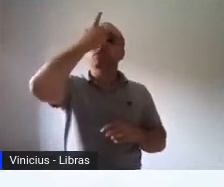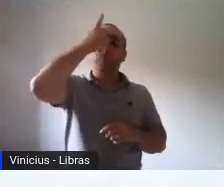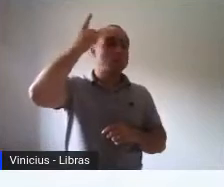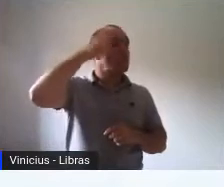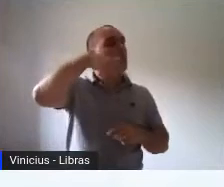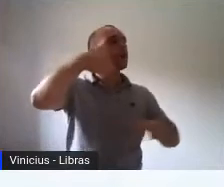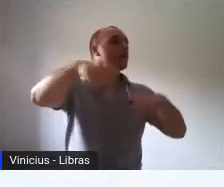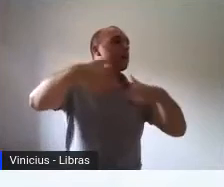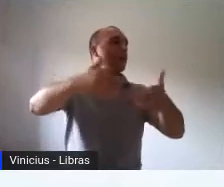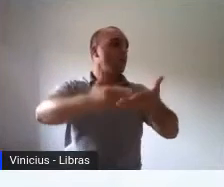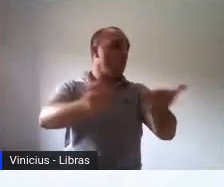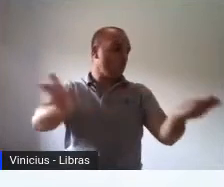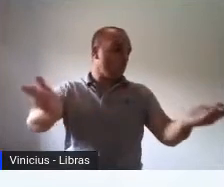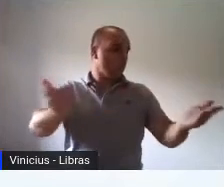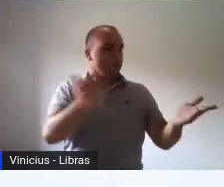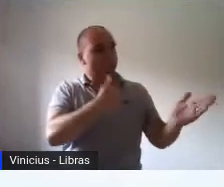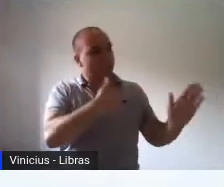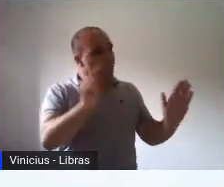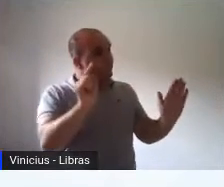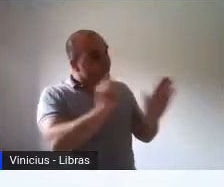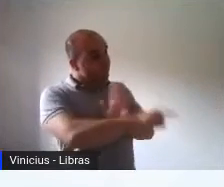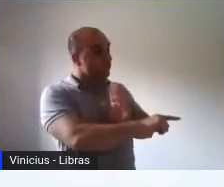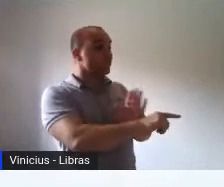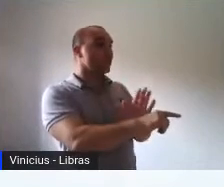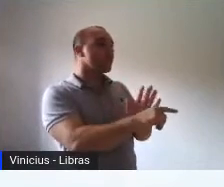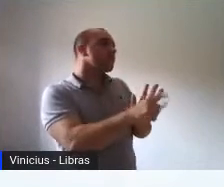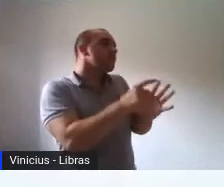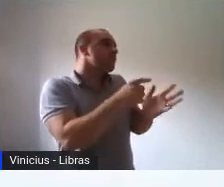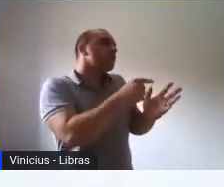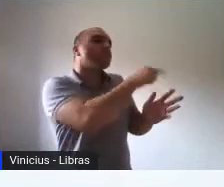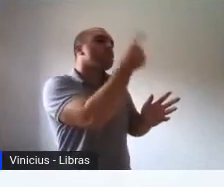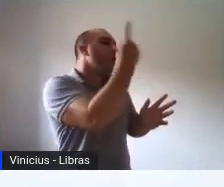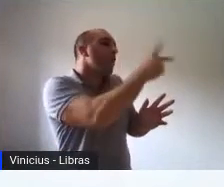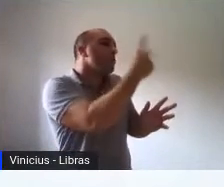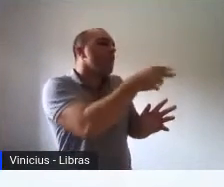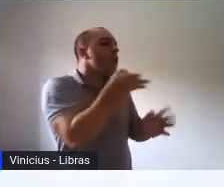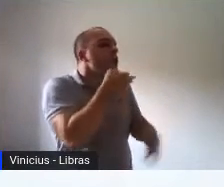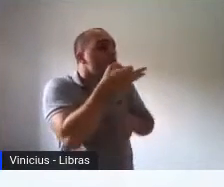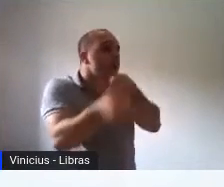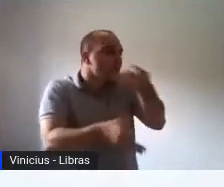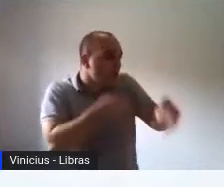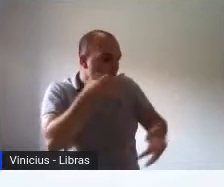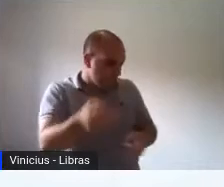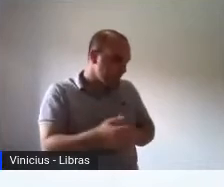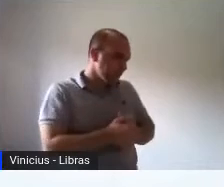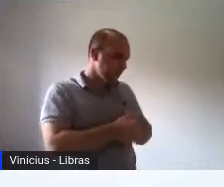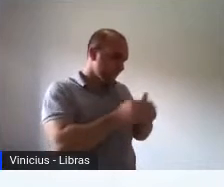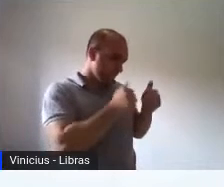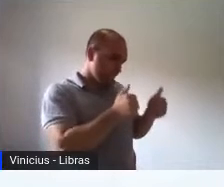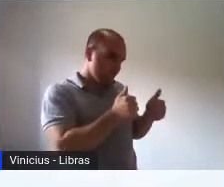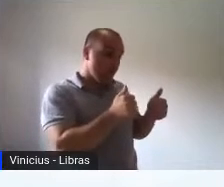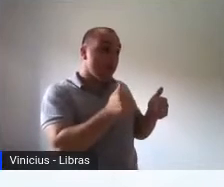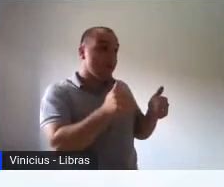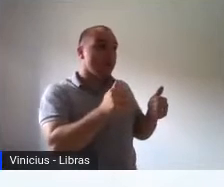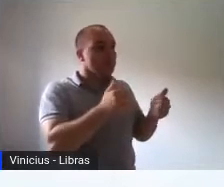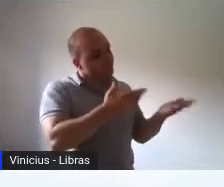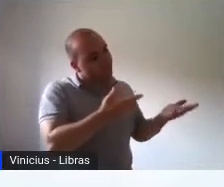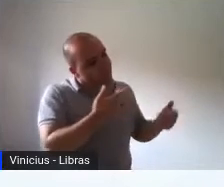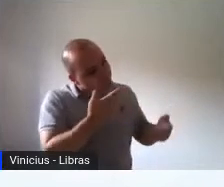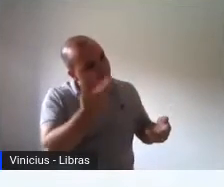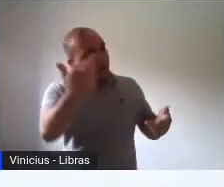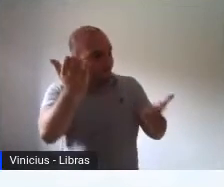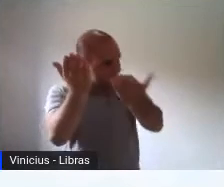gente sabe que perguntar assim para você o que vem pela frente é complicado, não tem bola de cristal e o cenário é complicado, mas ainda assim deixa a sua mensagem para os